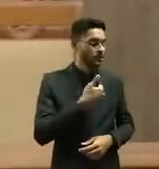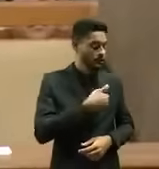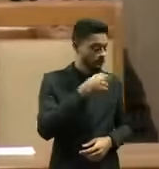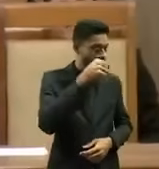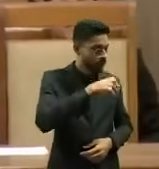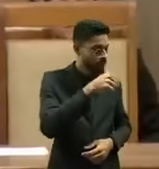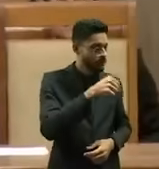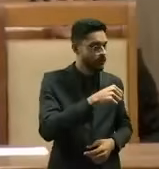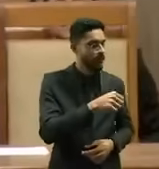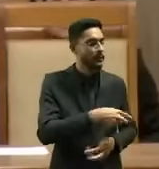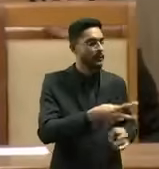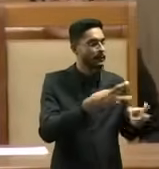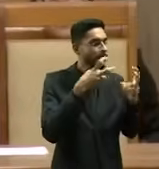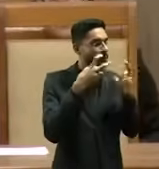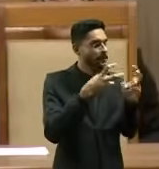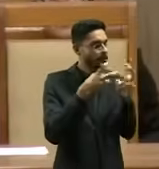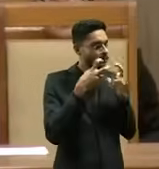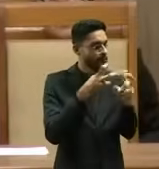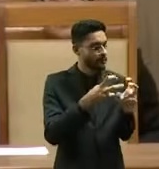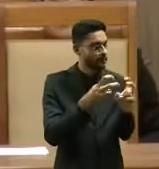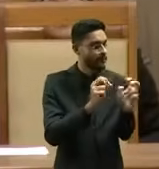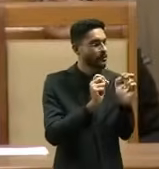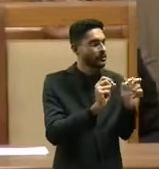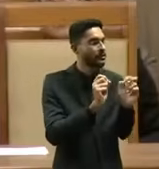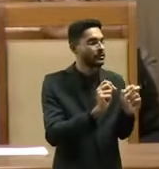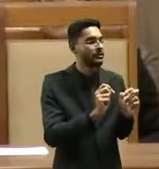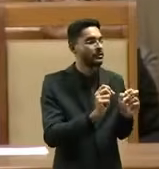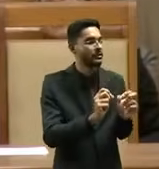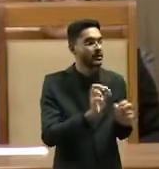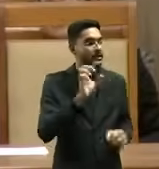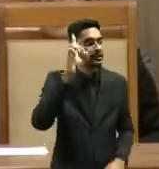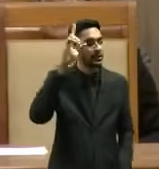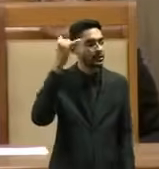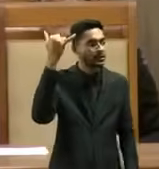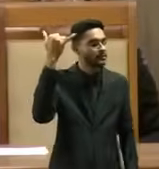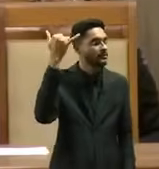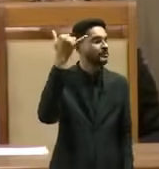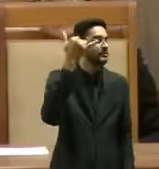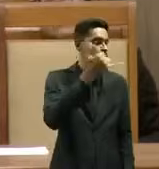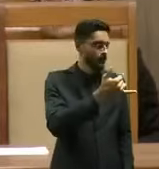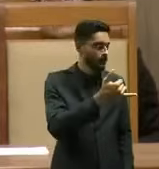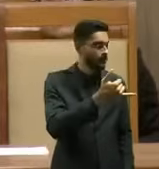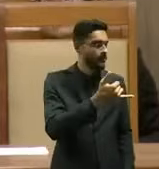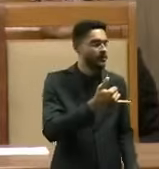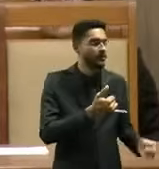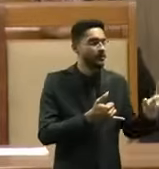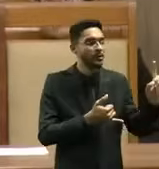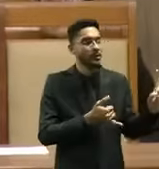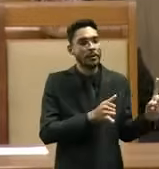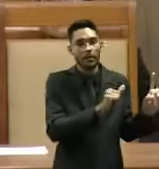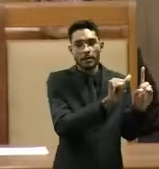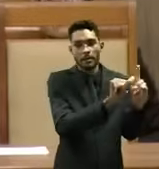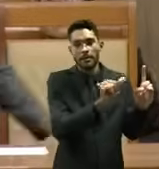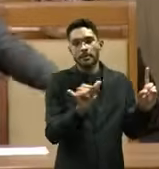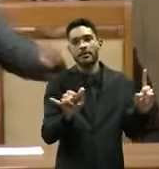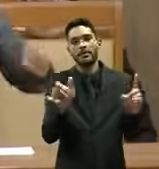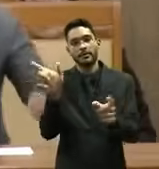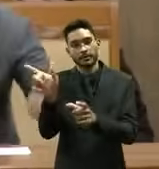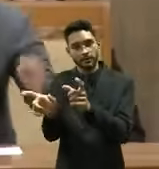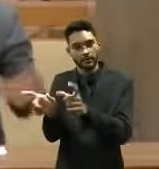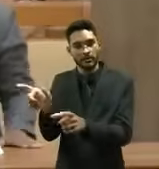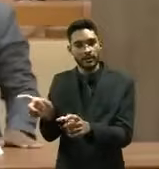Deus tem para te falar PED disse é assim é